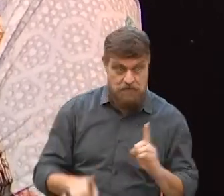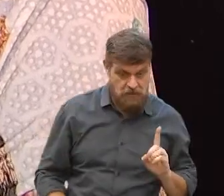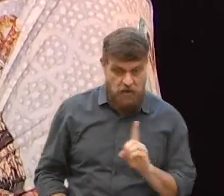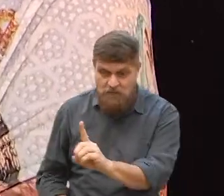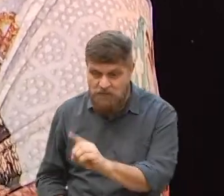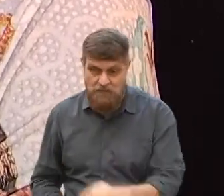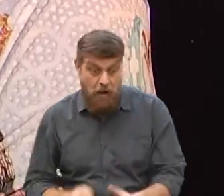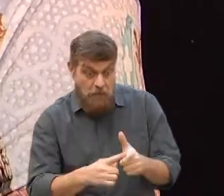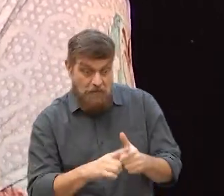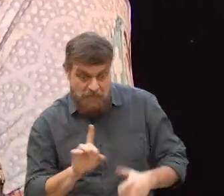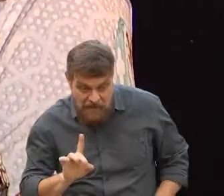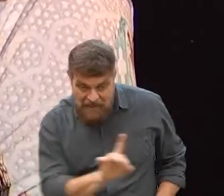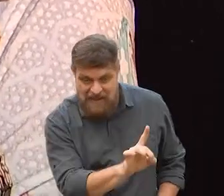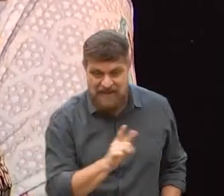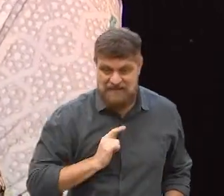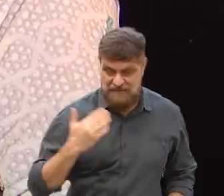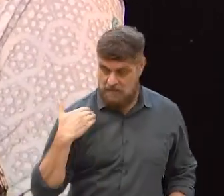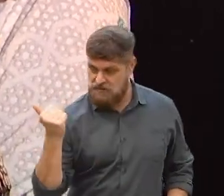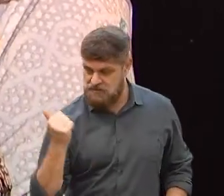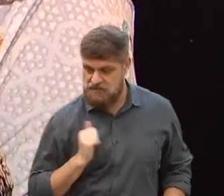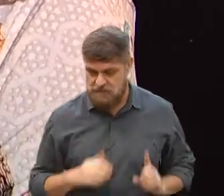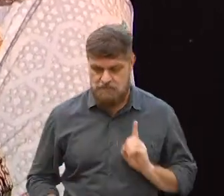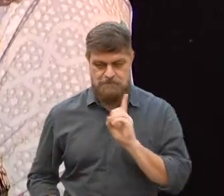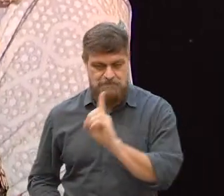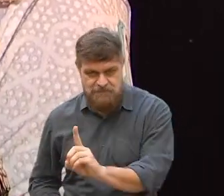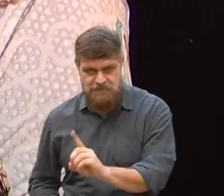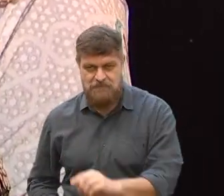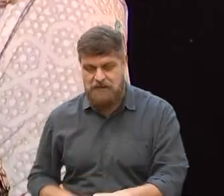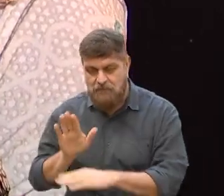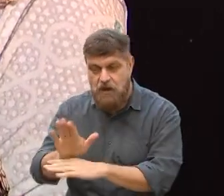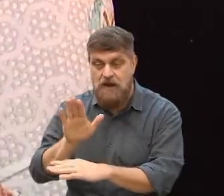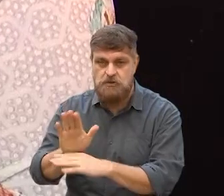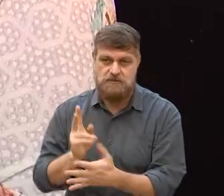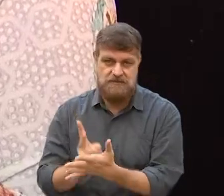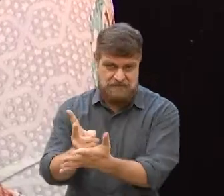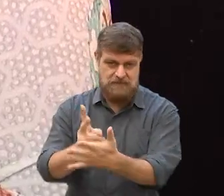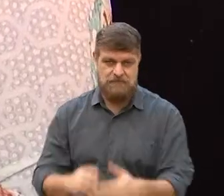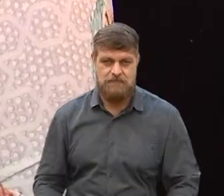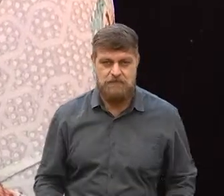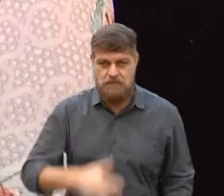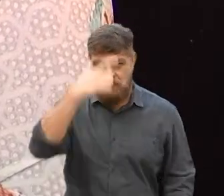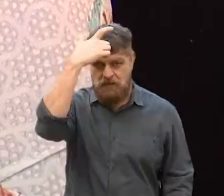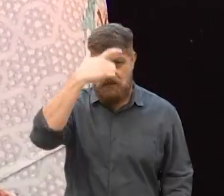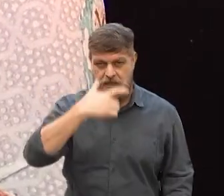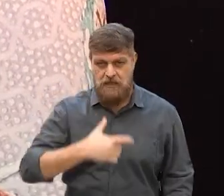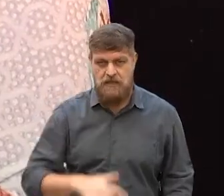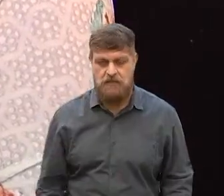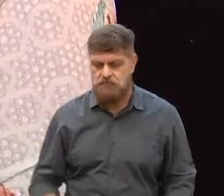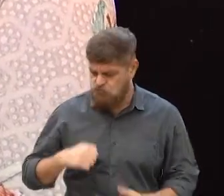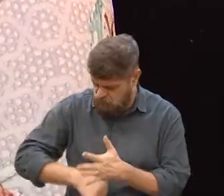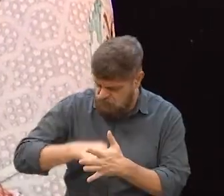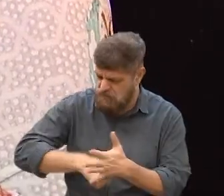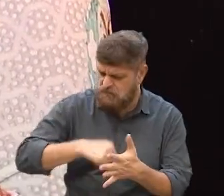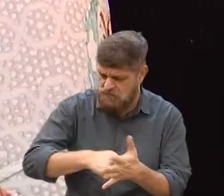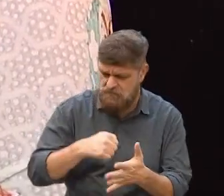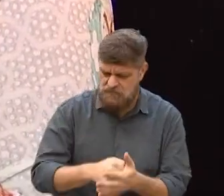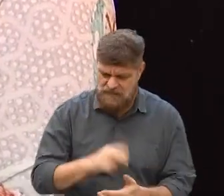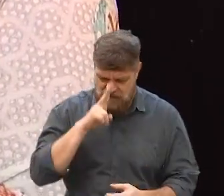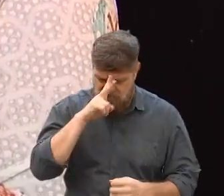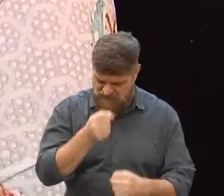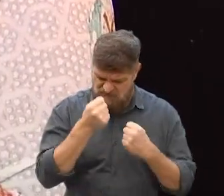teve o nascimento da minha neta. Mas eu não consegui, como tudo que eu sempre fiz é sempre